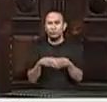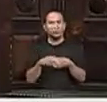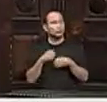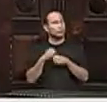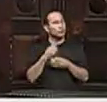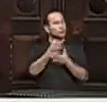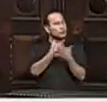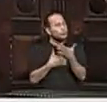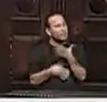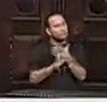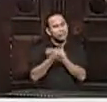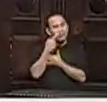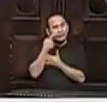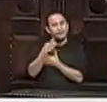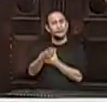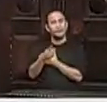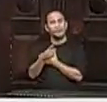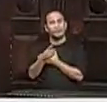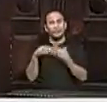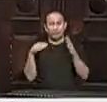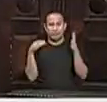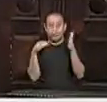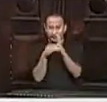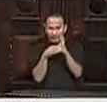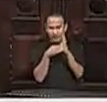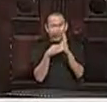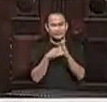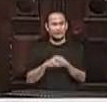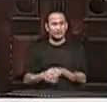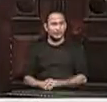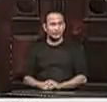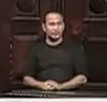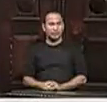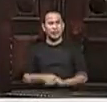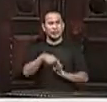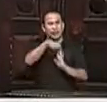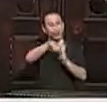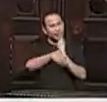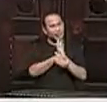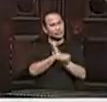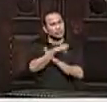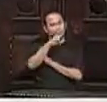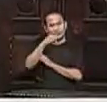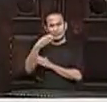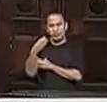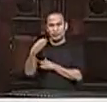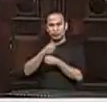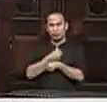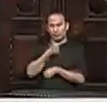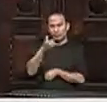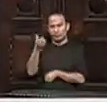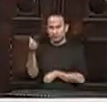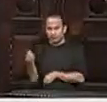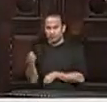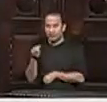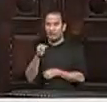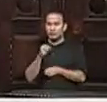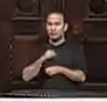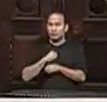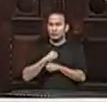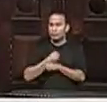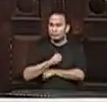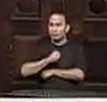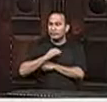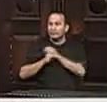prevê as limitações fixadas pela Emenda Constitucional 93 de 2016, que é um grande retrocesso do